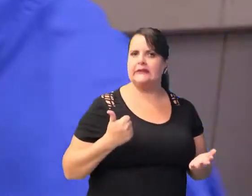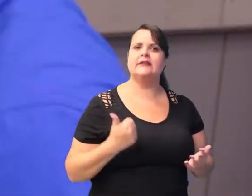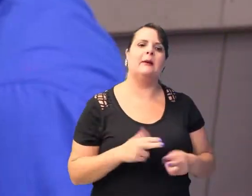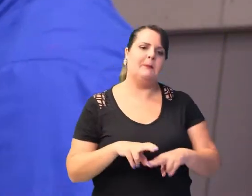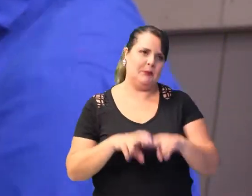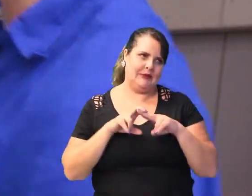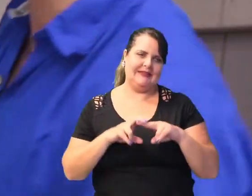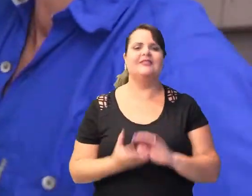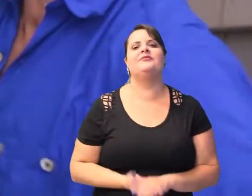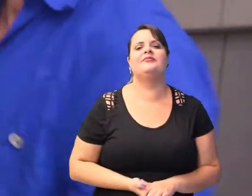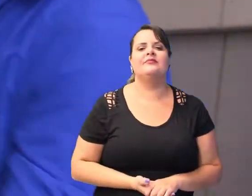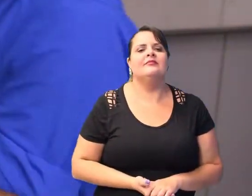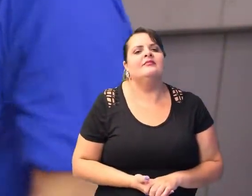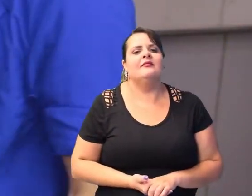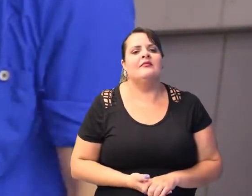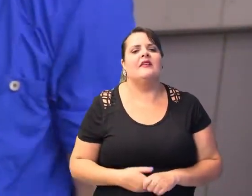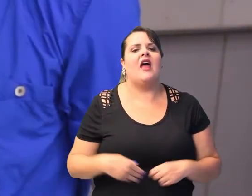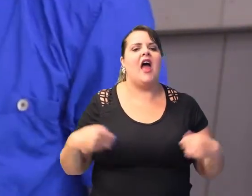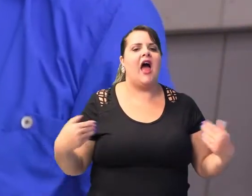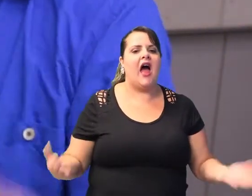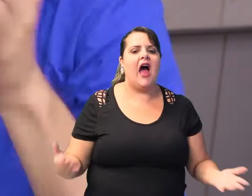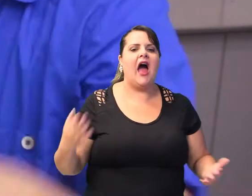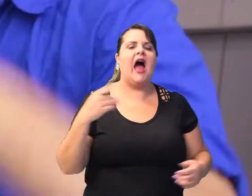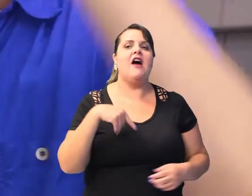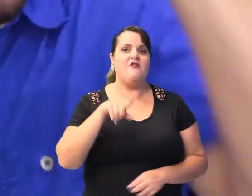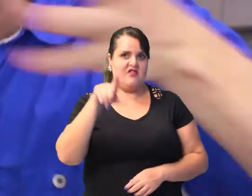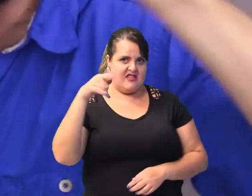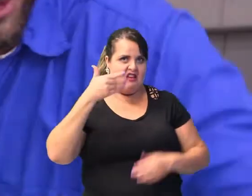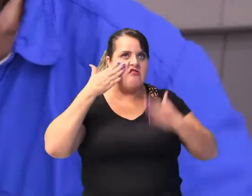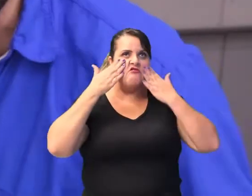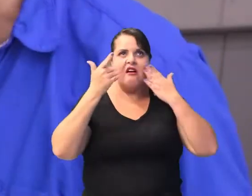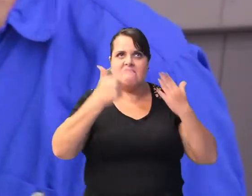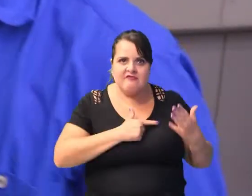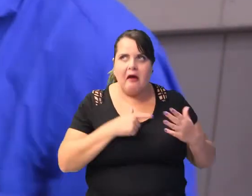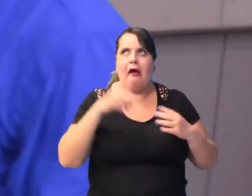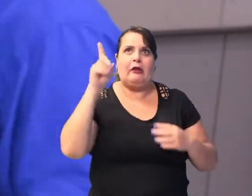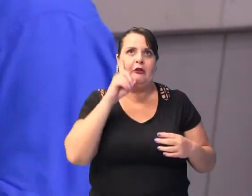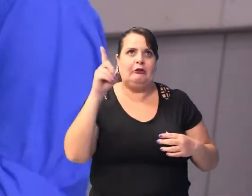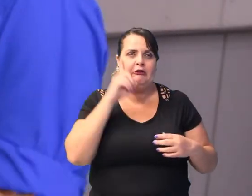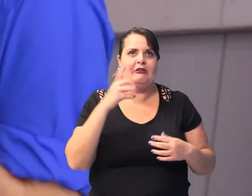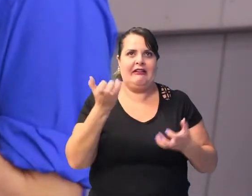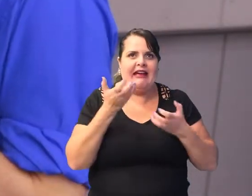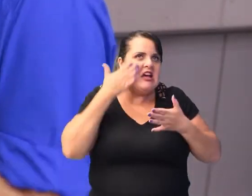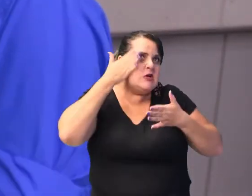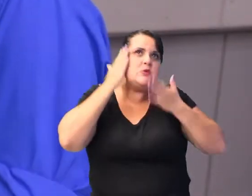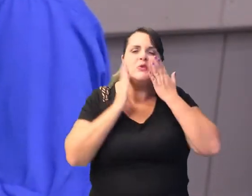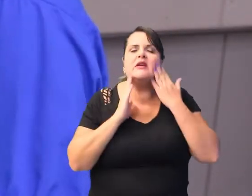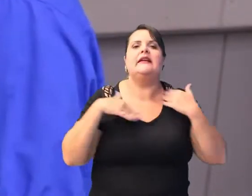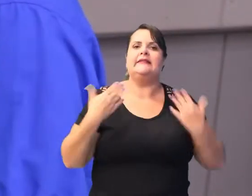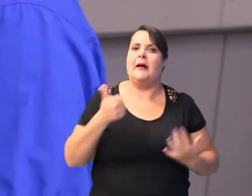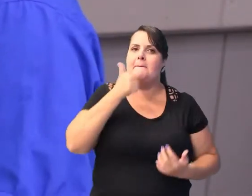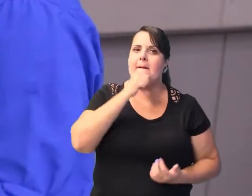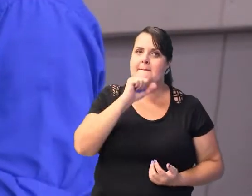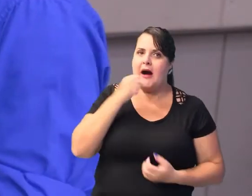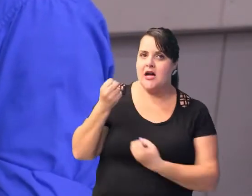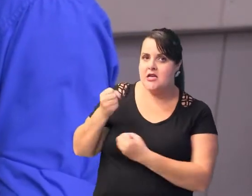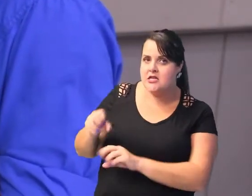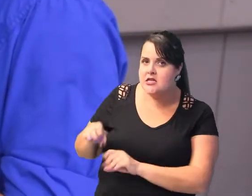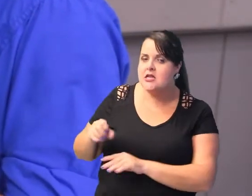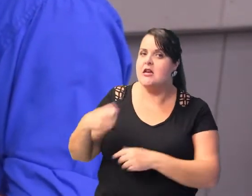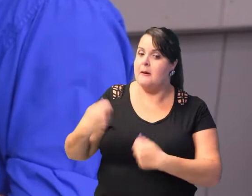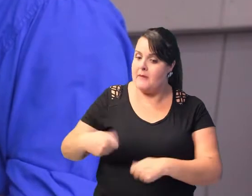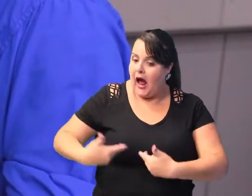pergunta se ela possa entender bem isso será ruim a gente faz toda semana a gente olha e fala que tem que